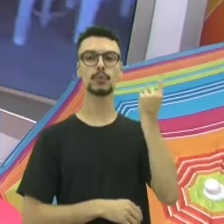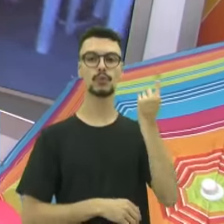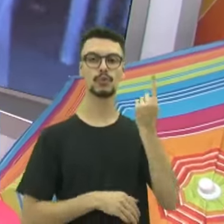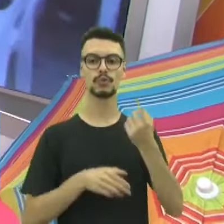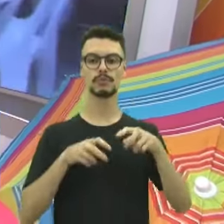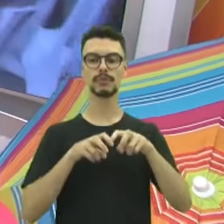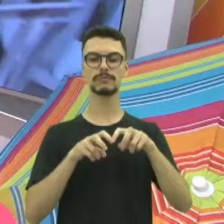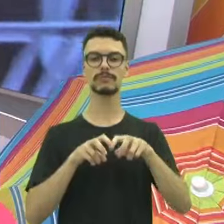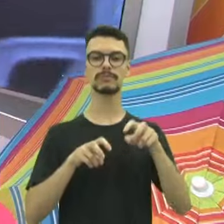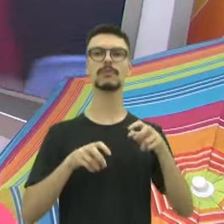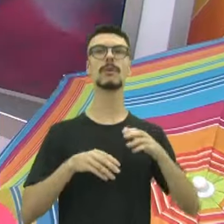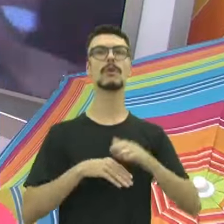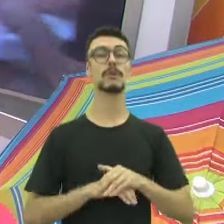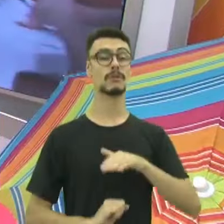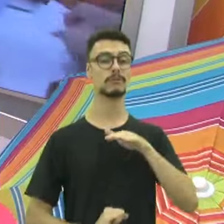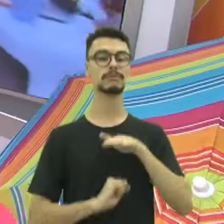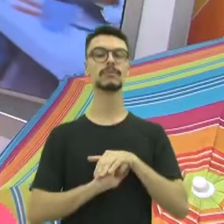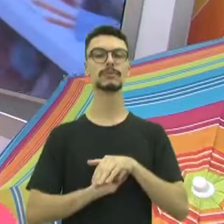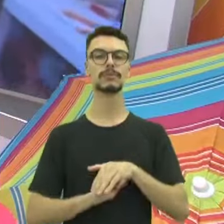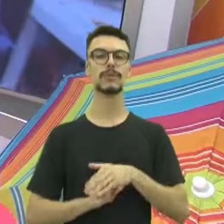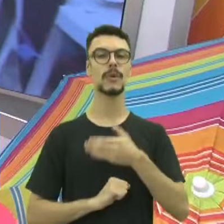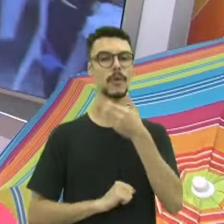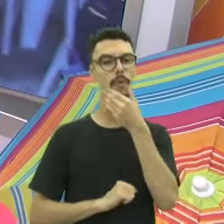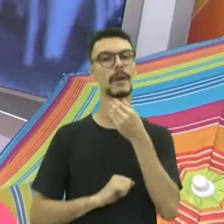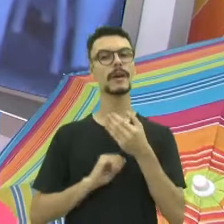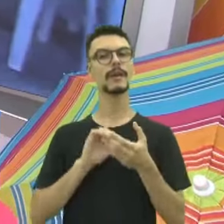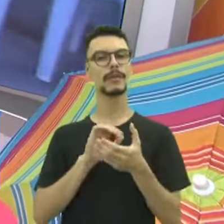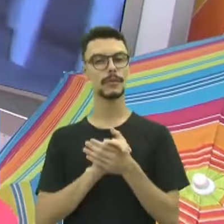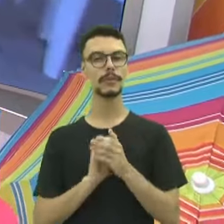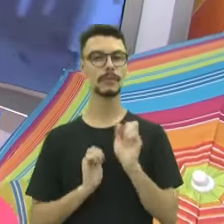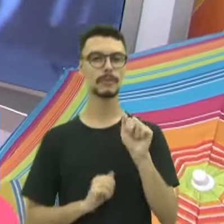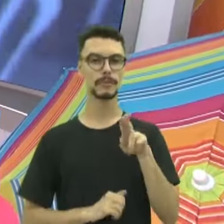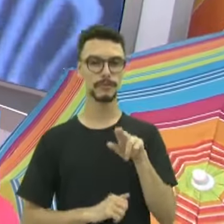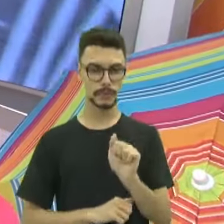pessoa ao lado do maridão, do Silvestre, foi a Bruna Letícia, viu? Vou ficar quieto, não vou falar mais nada.